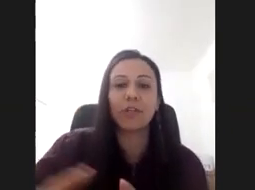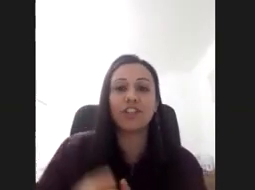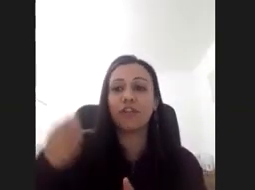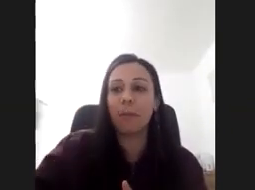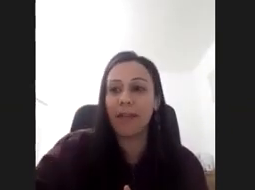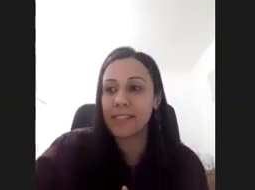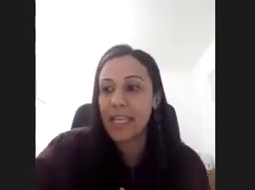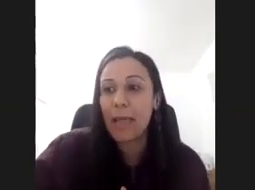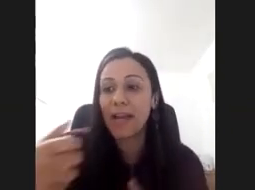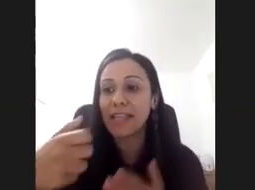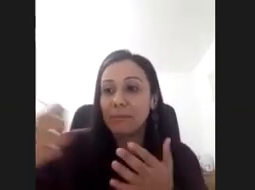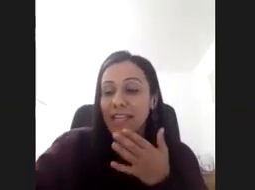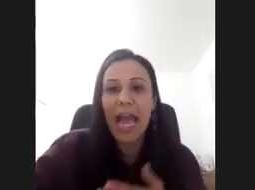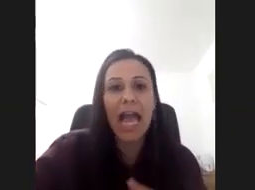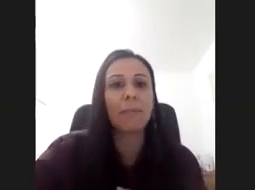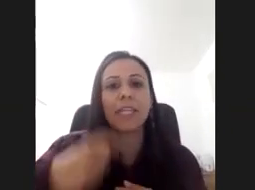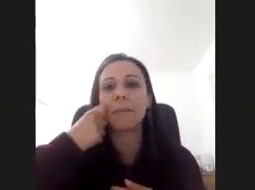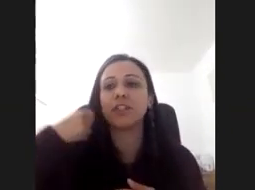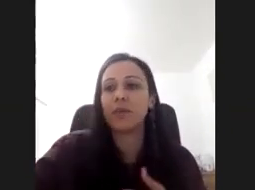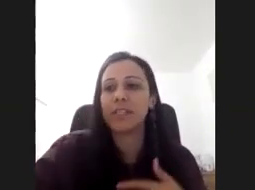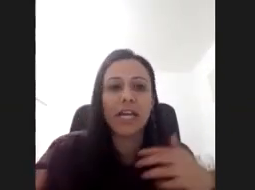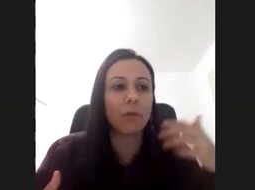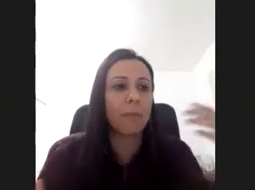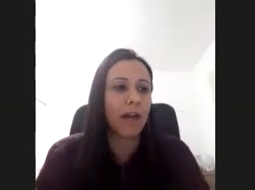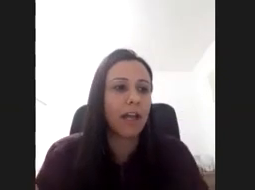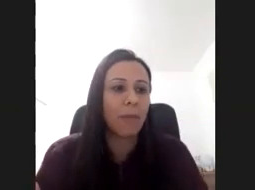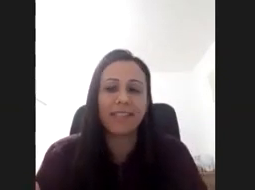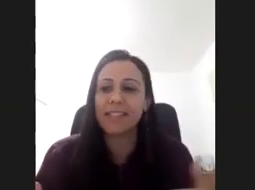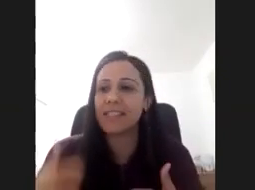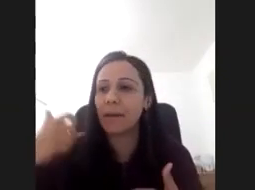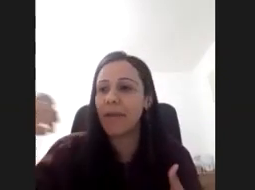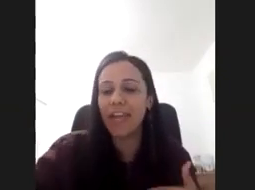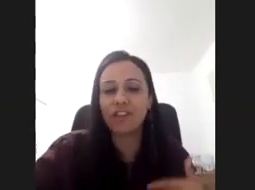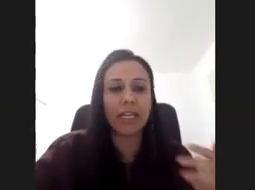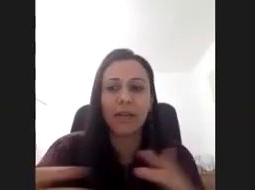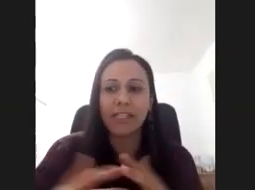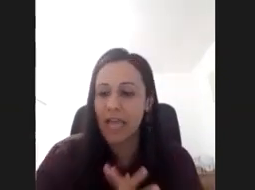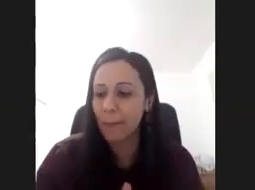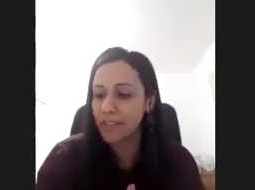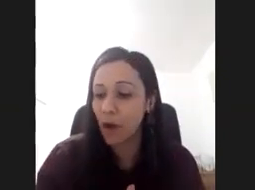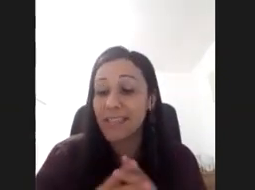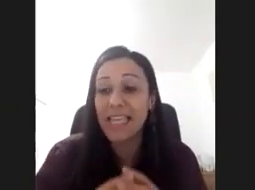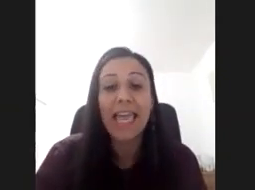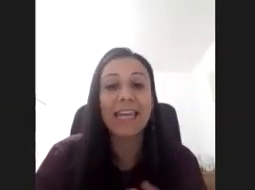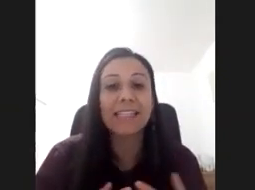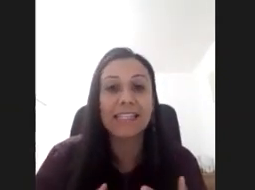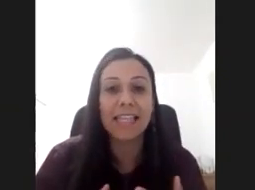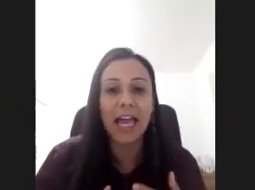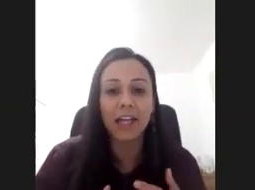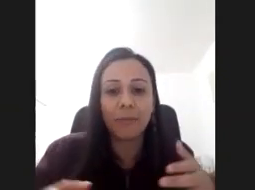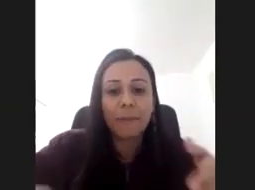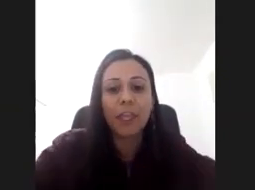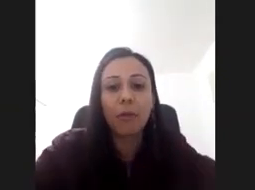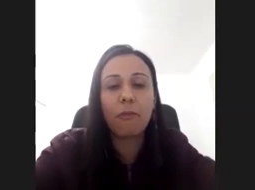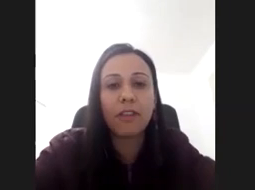imediatismo, né, de forma mais rápida, para poder ter um exame, uma assistência médica ali mais rápida e tal, mas é